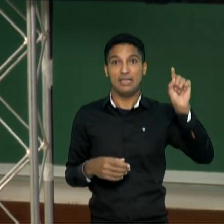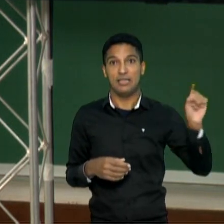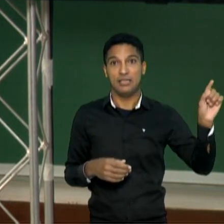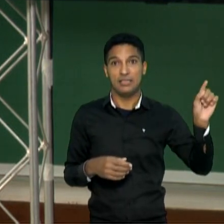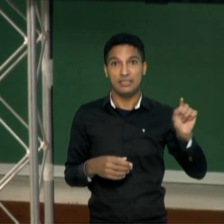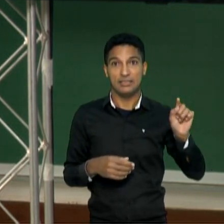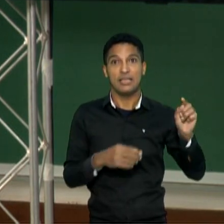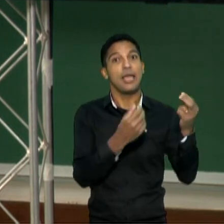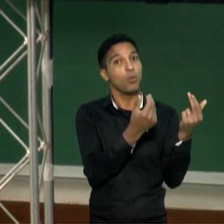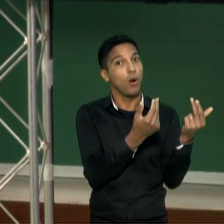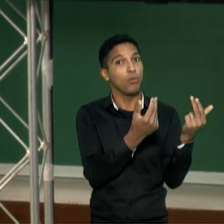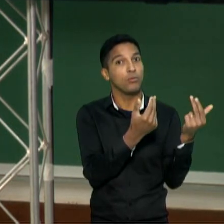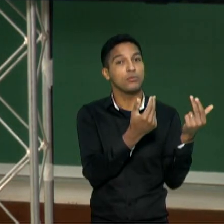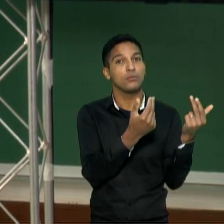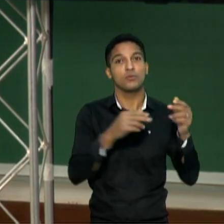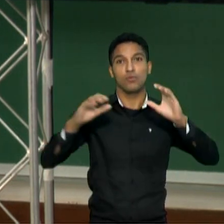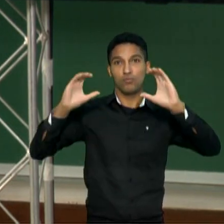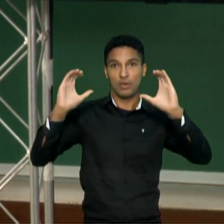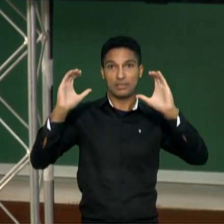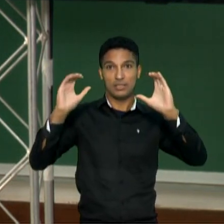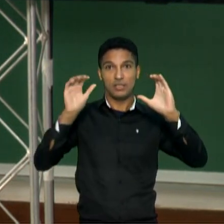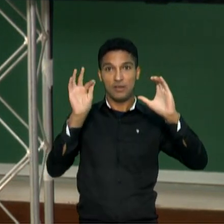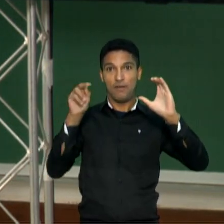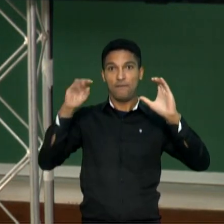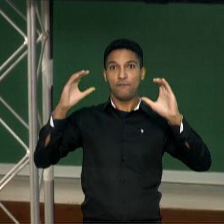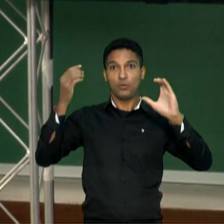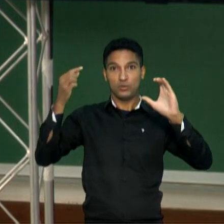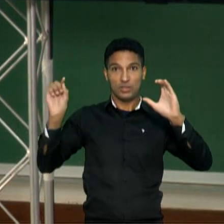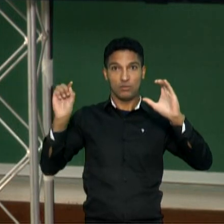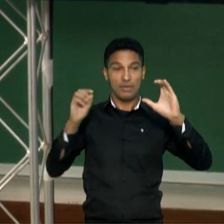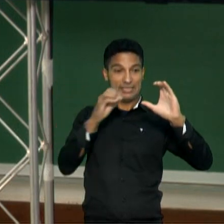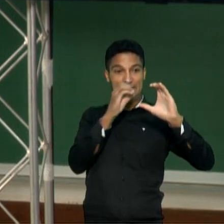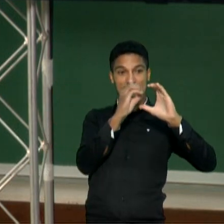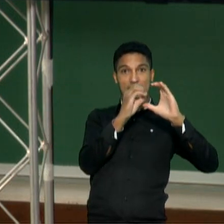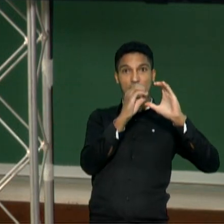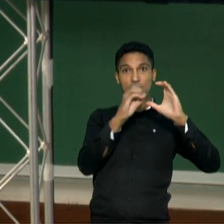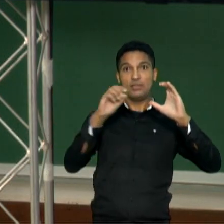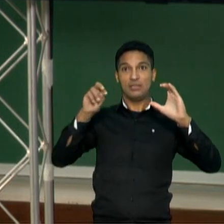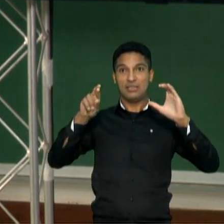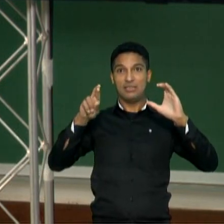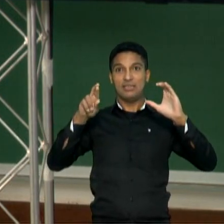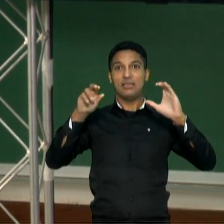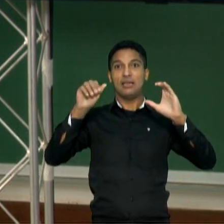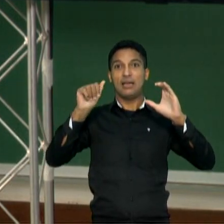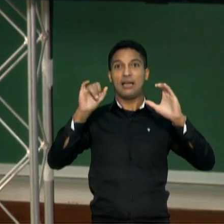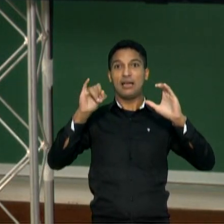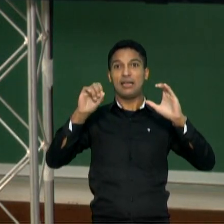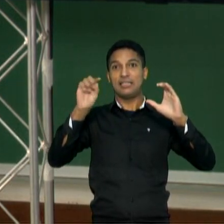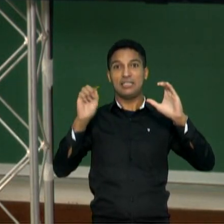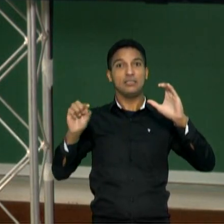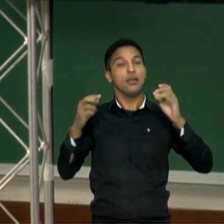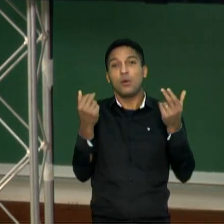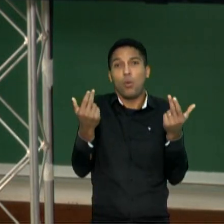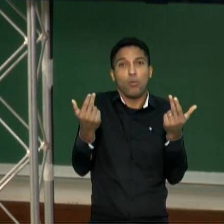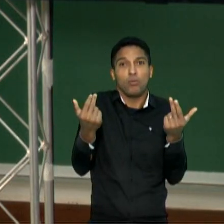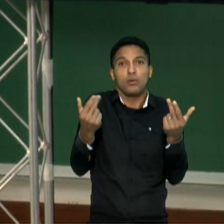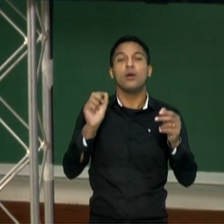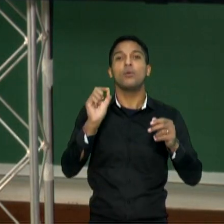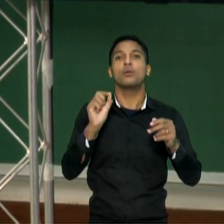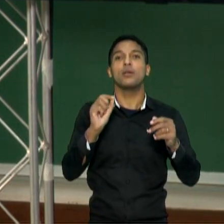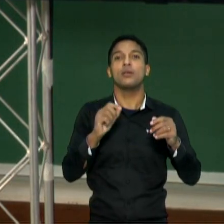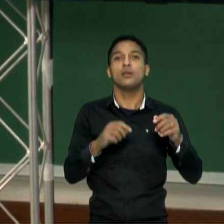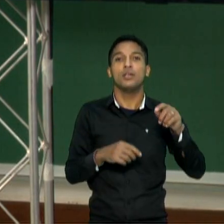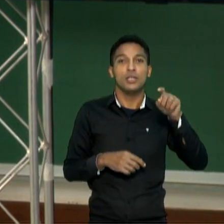Dentro de funções, zero e raiz é a mesma coisa. É aquele valor do x que você substitui